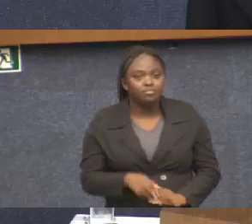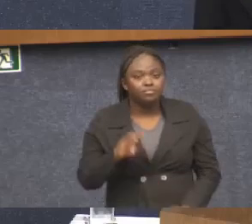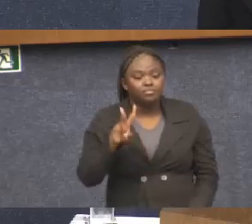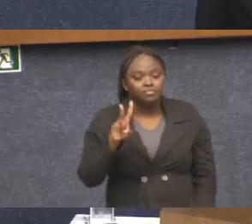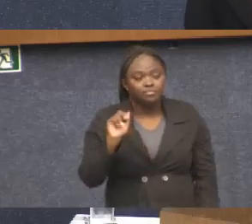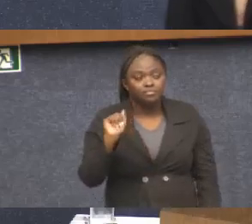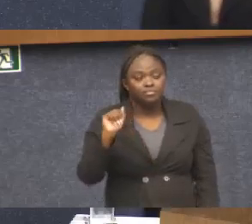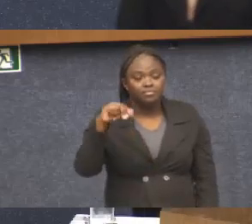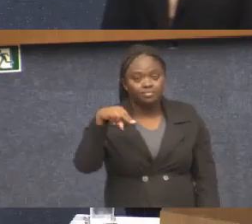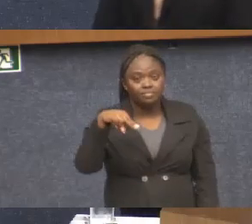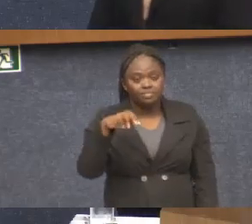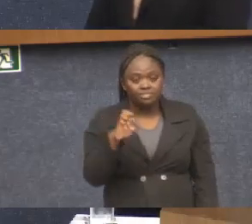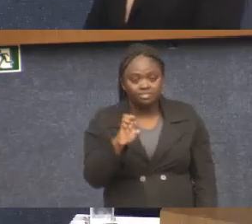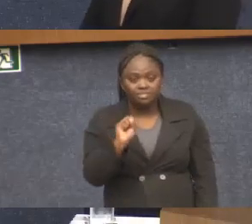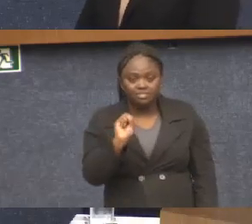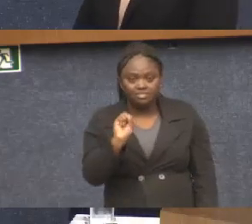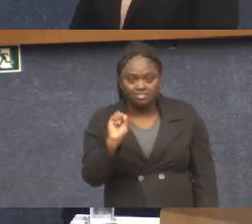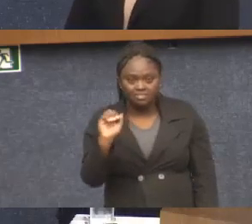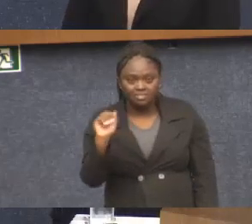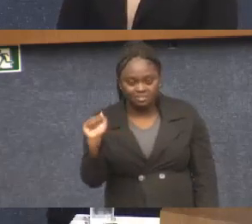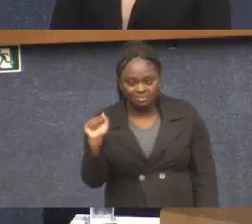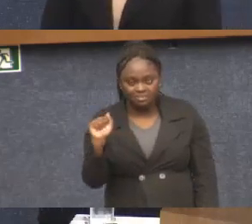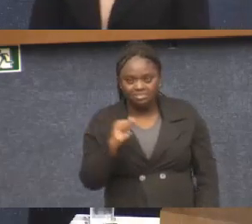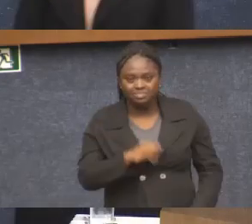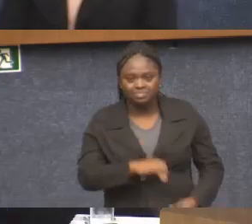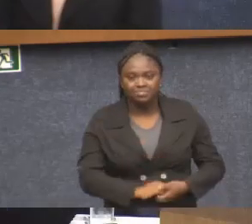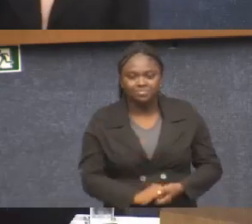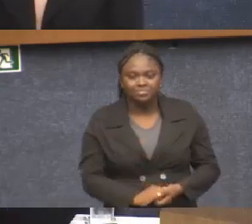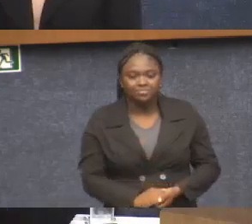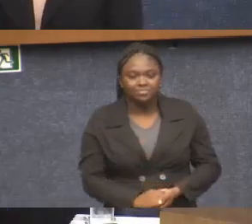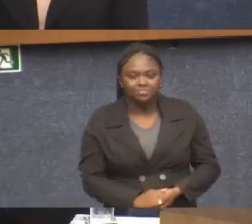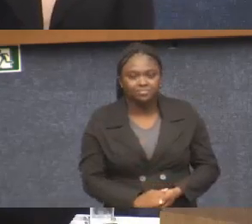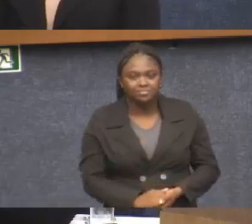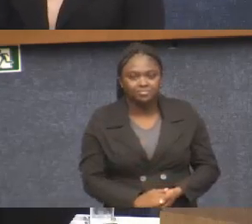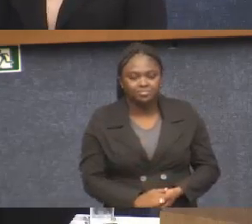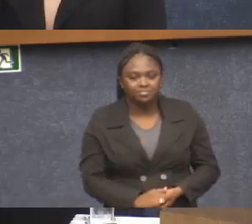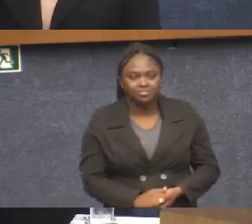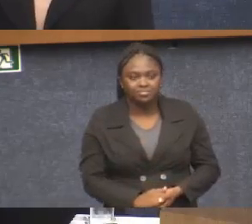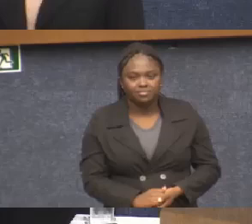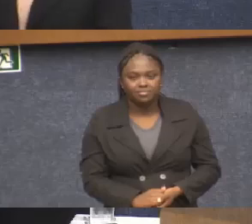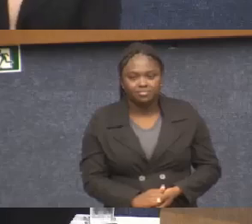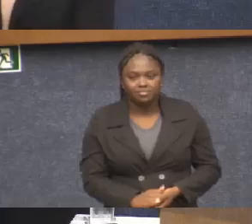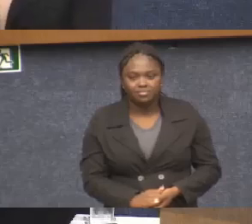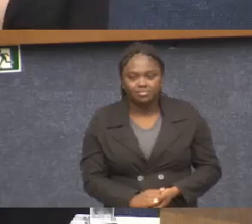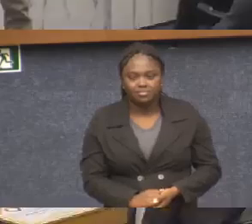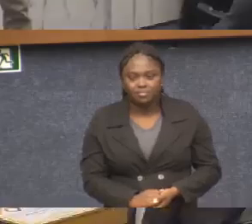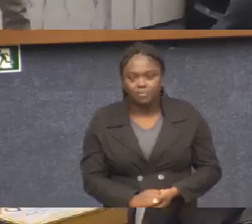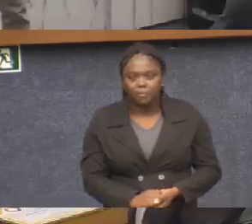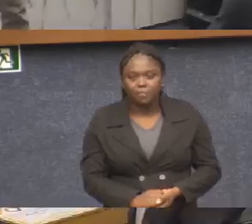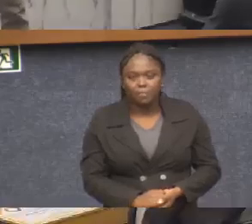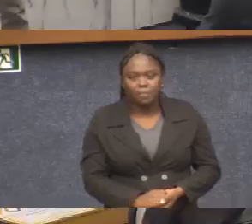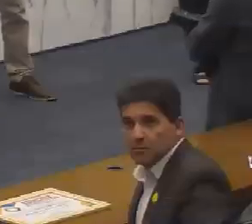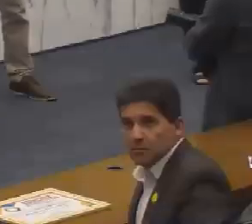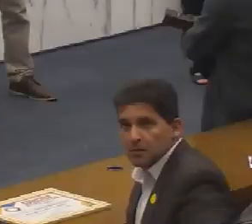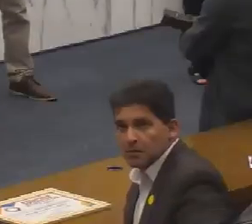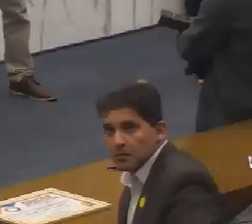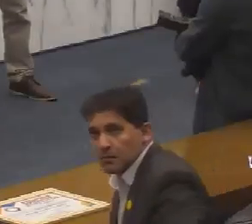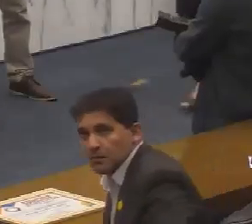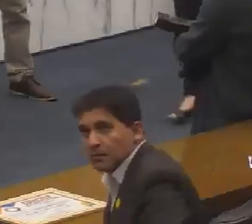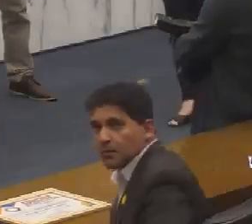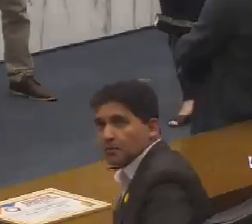Vanessa Nani Batista de Souza. Não é sobre ter todas as pessoas do mundo pra